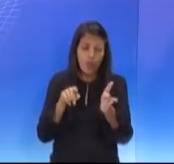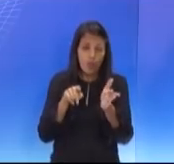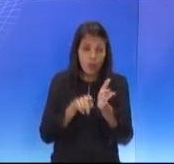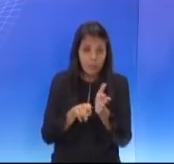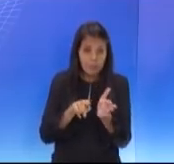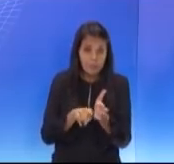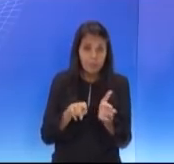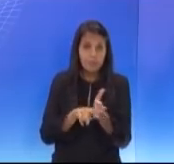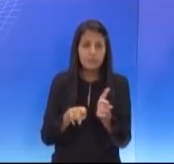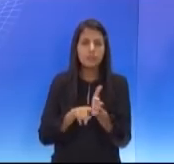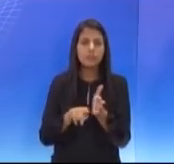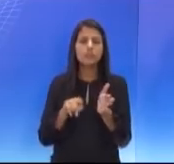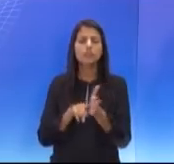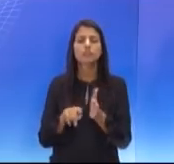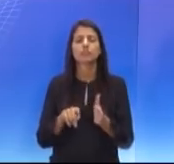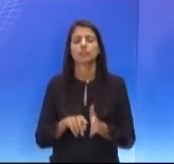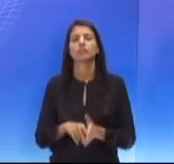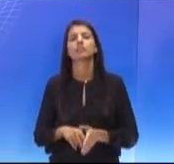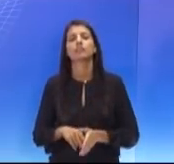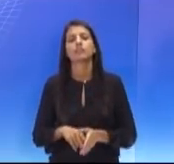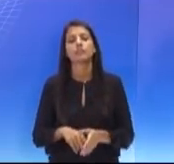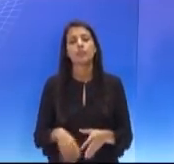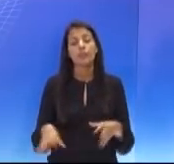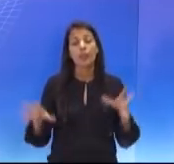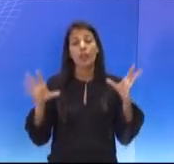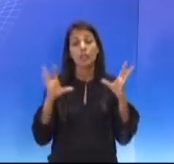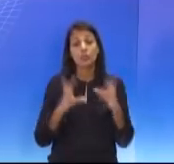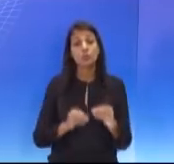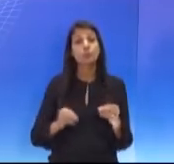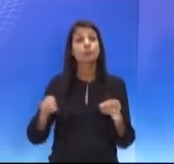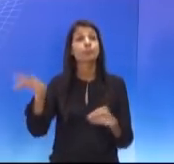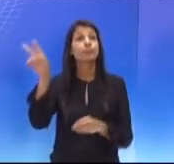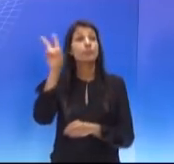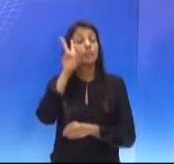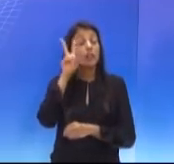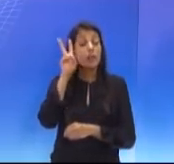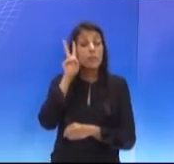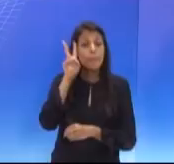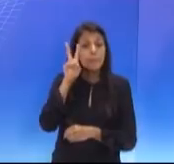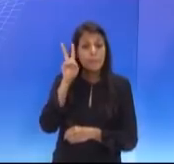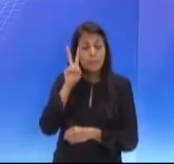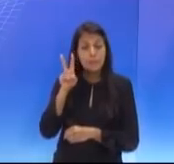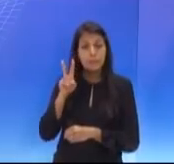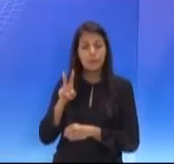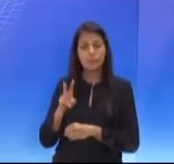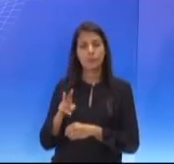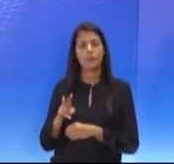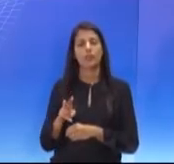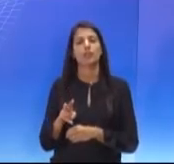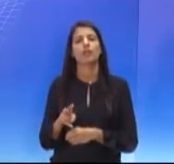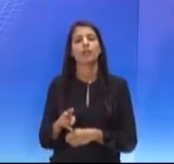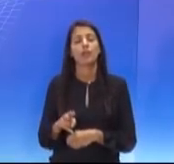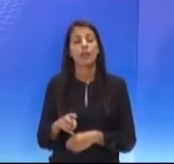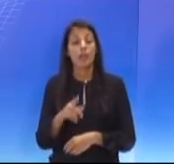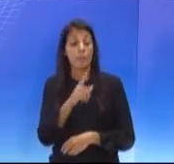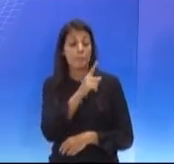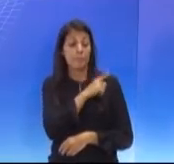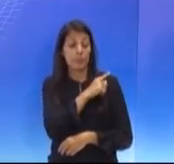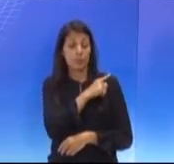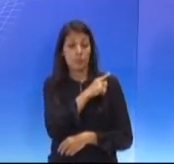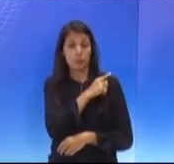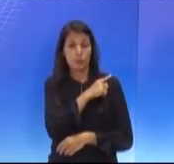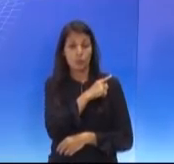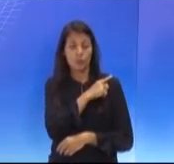ano, 8º ano e dá uma revisada. Tem dúvida em volume? Pega um livro do 1º ano, dá